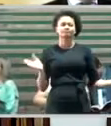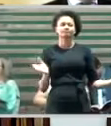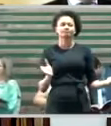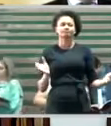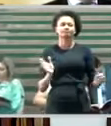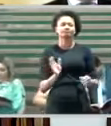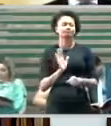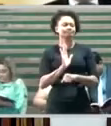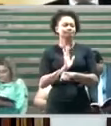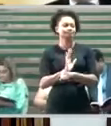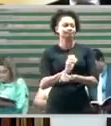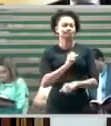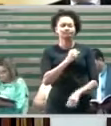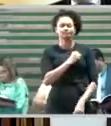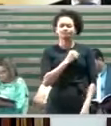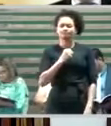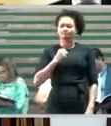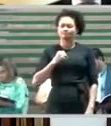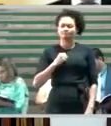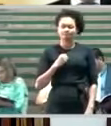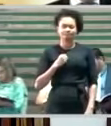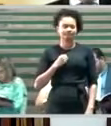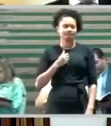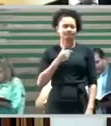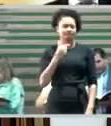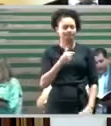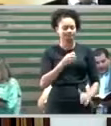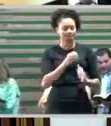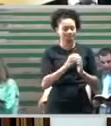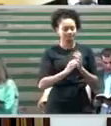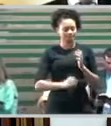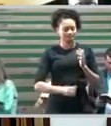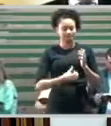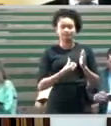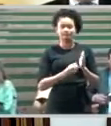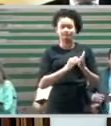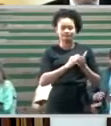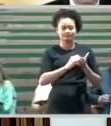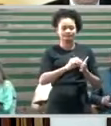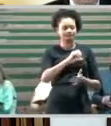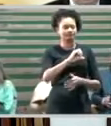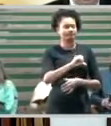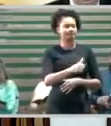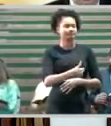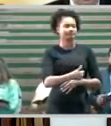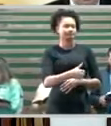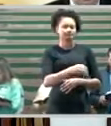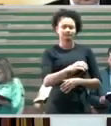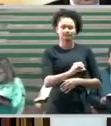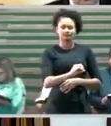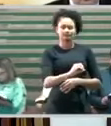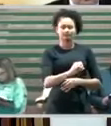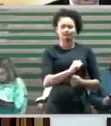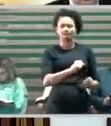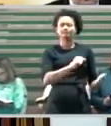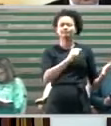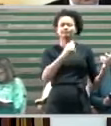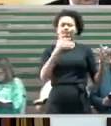Samuel capítulo 6, segundo Samuel capítulo 6, versículos 9 e 10, está escrito na minha versão.